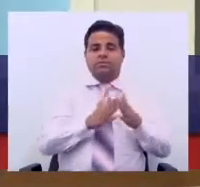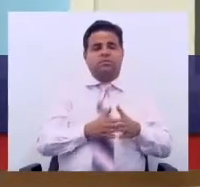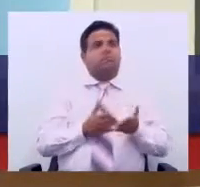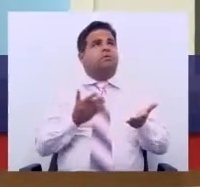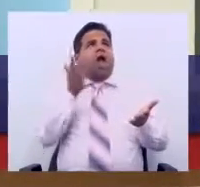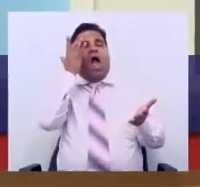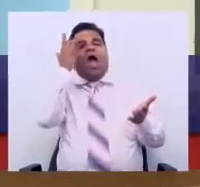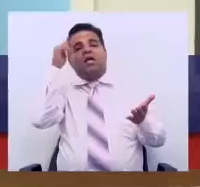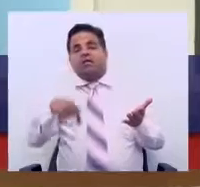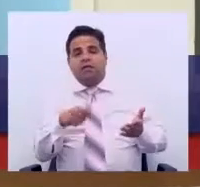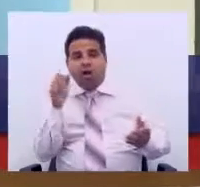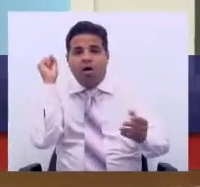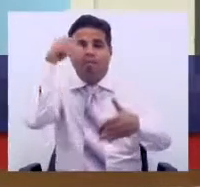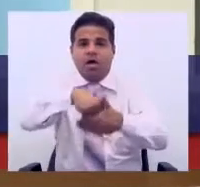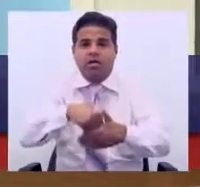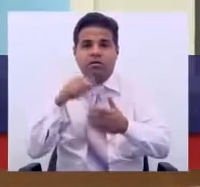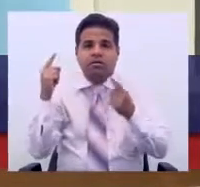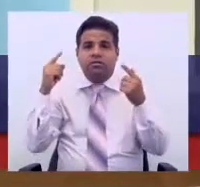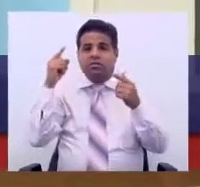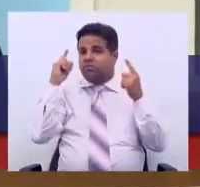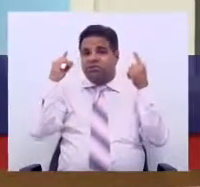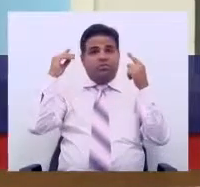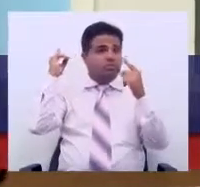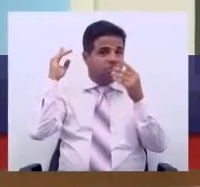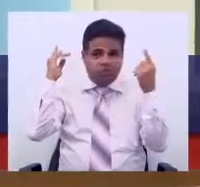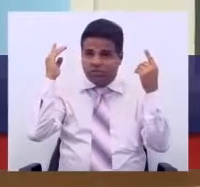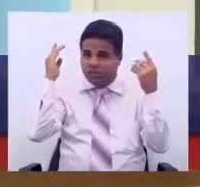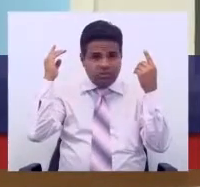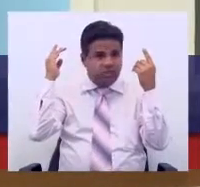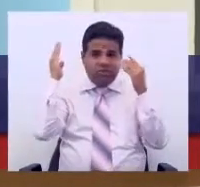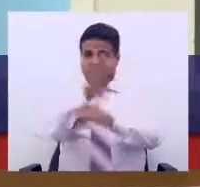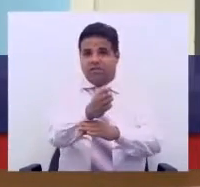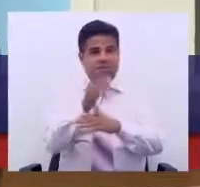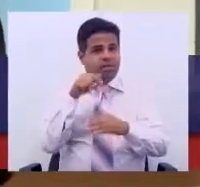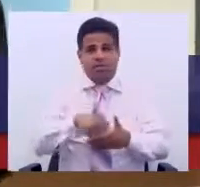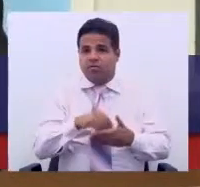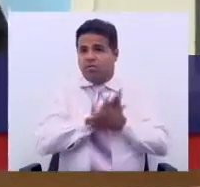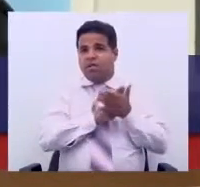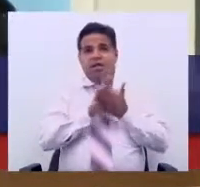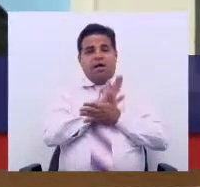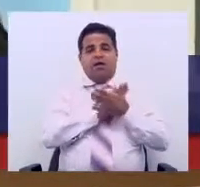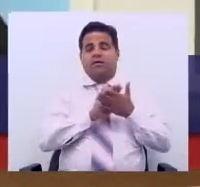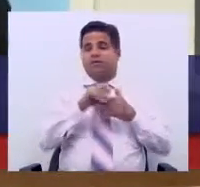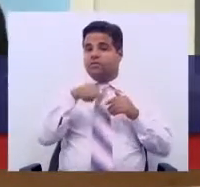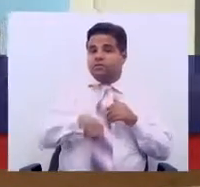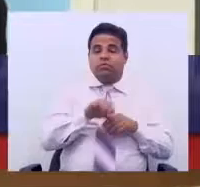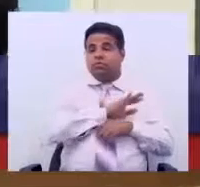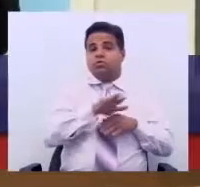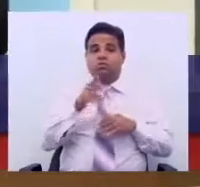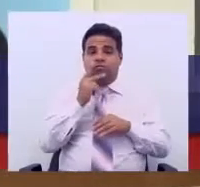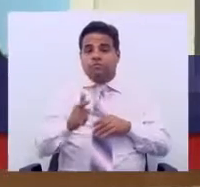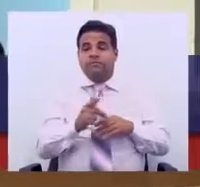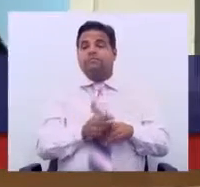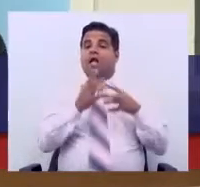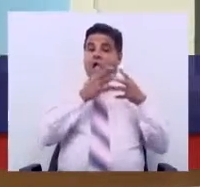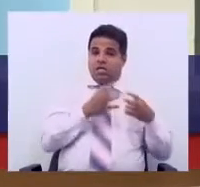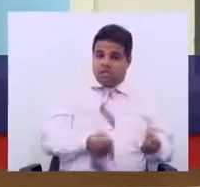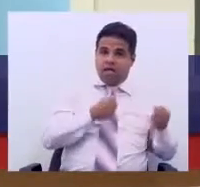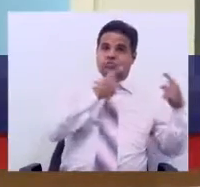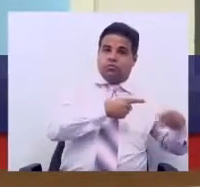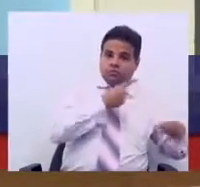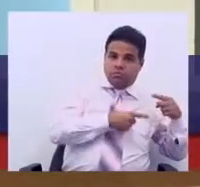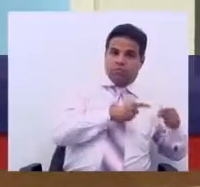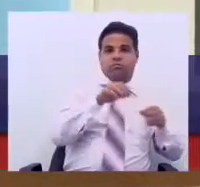que a gente está votando no projeto diretamente ou não, quando na verdade nós não estamos votando em nada, nós só estamos dizendo, aceita a discussão